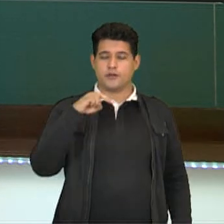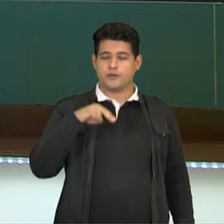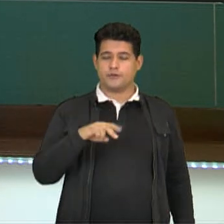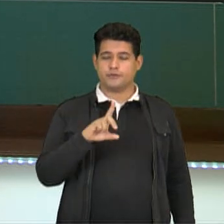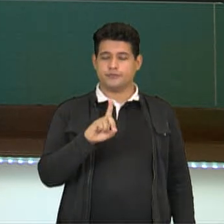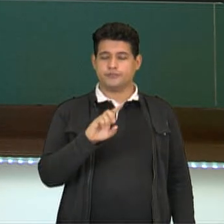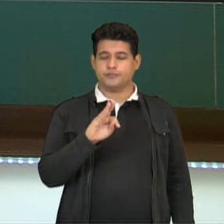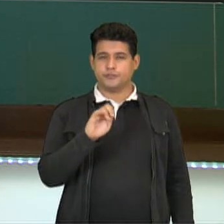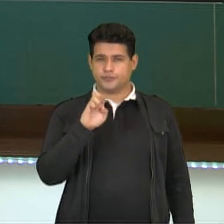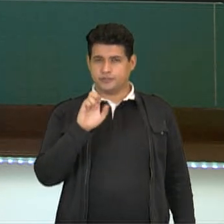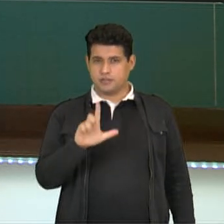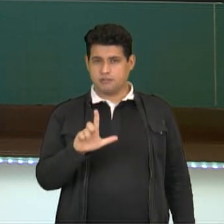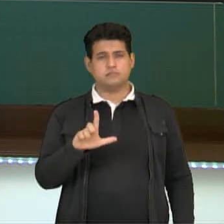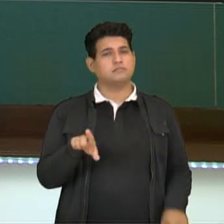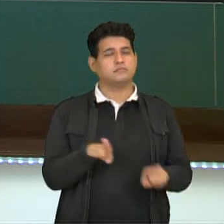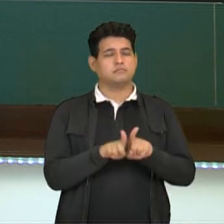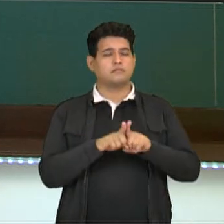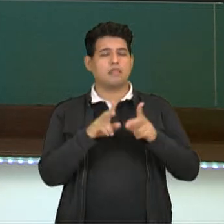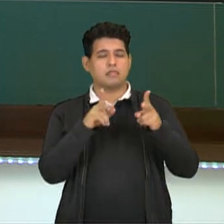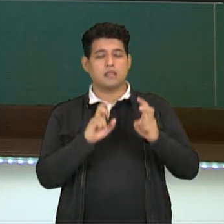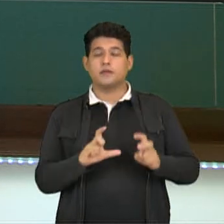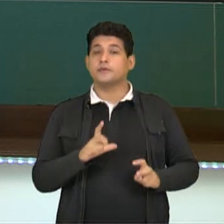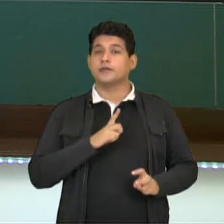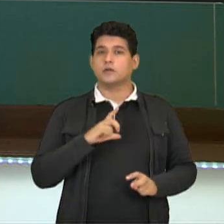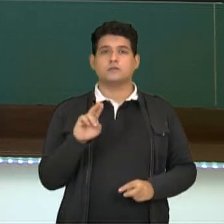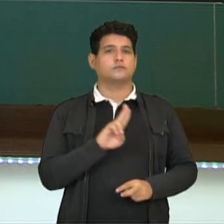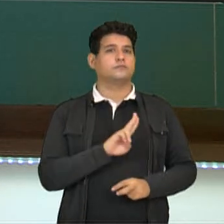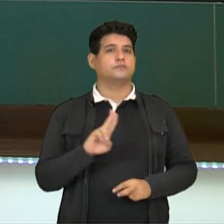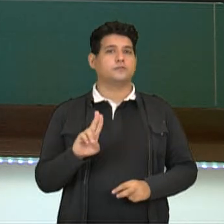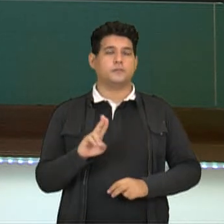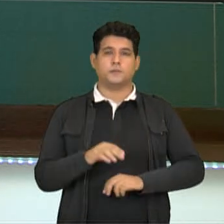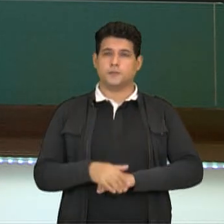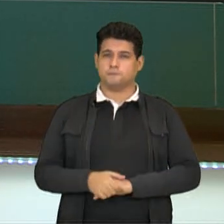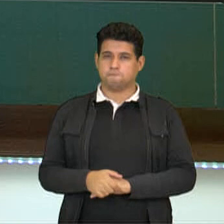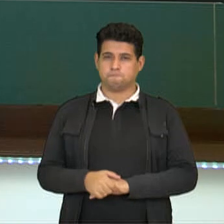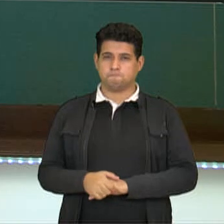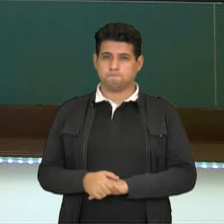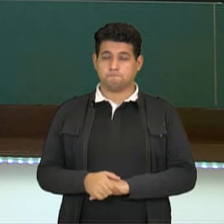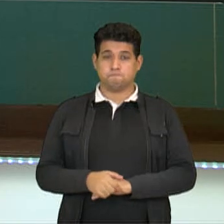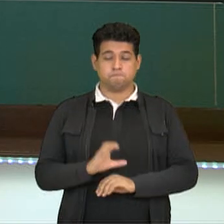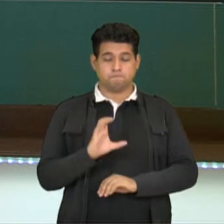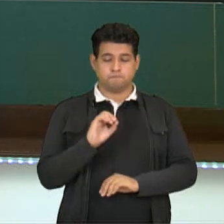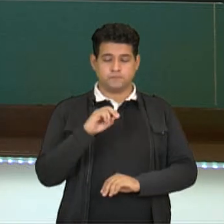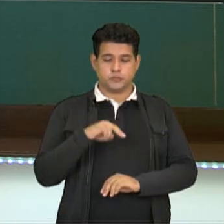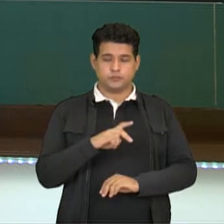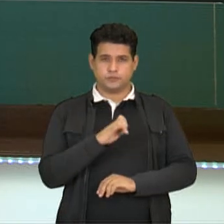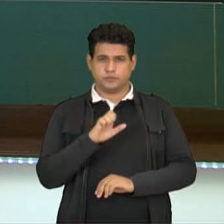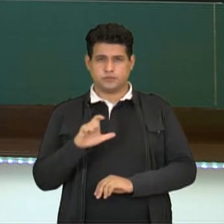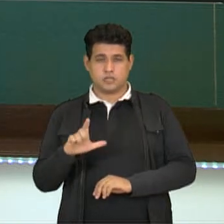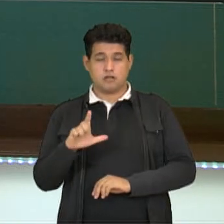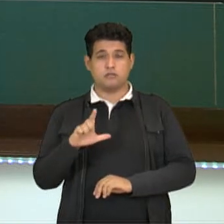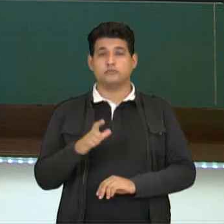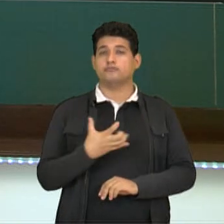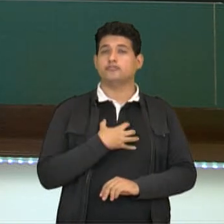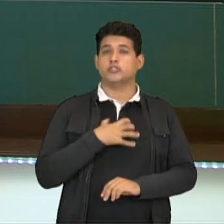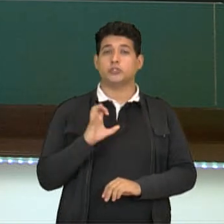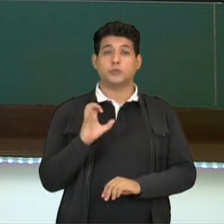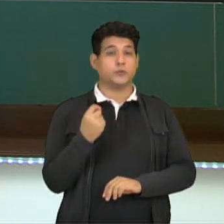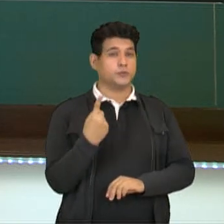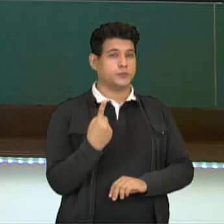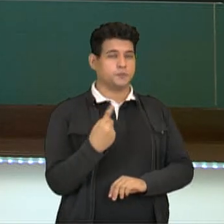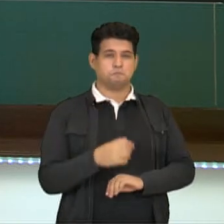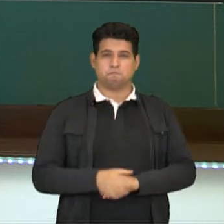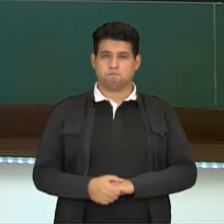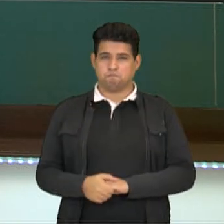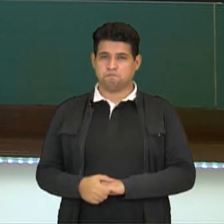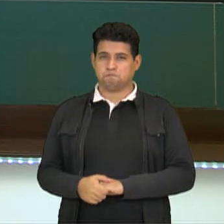então vocês podem às vezes encontrar com o nome condicional do tipo 1, é a mesma coisa,